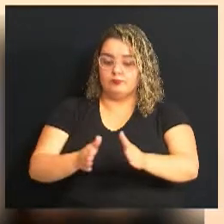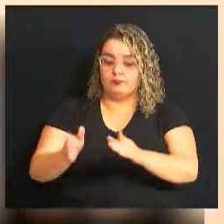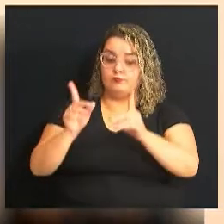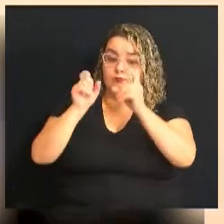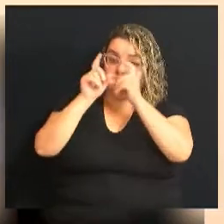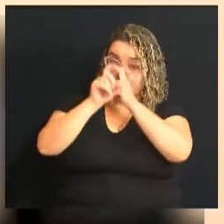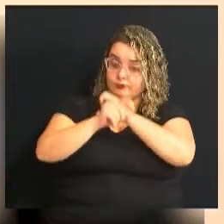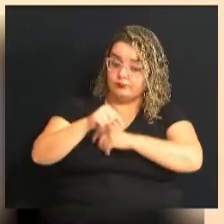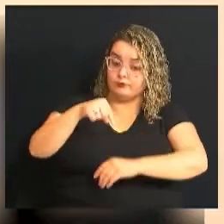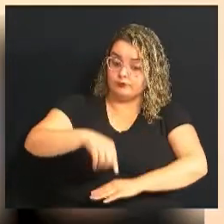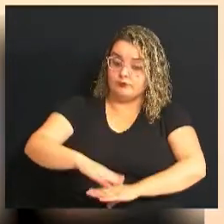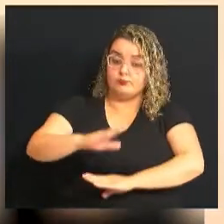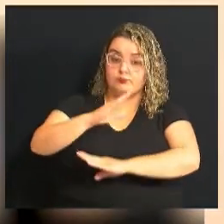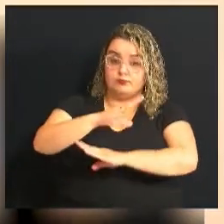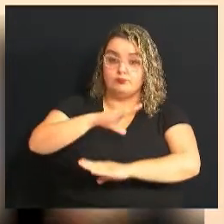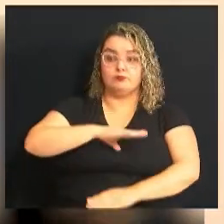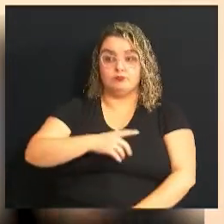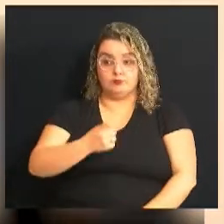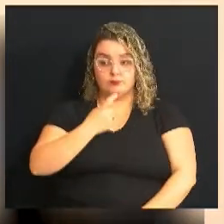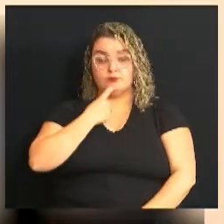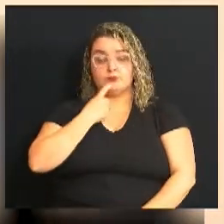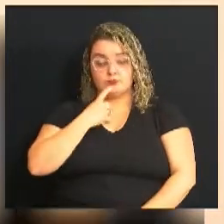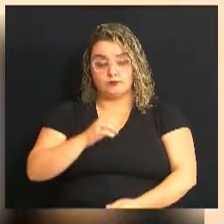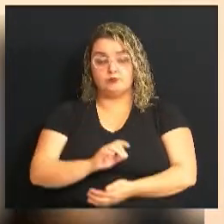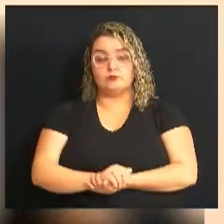essa casa e para essa cidade.